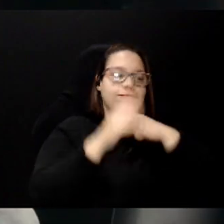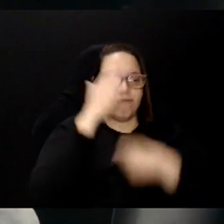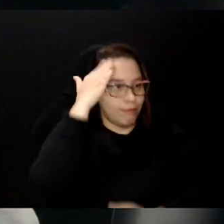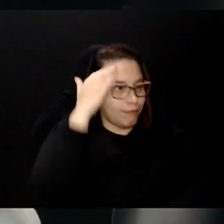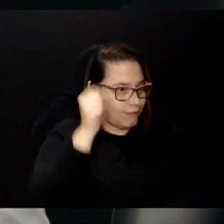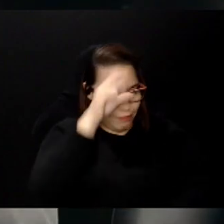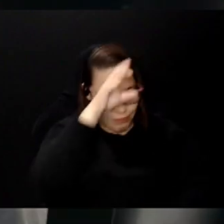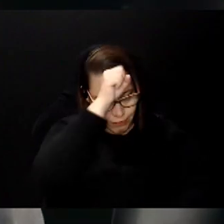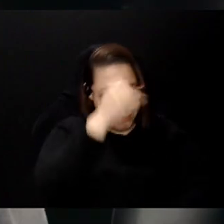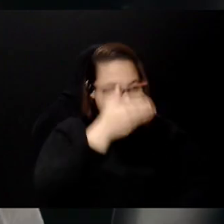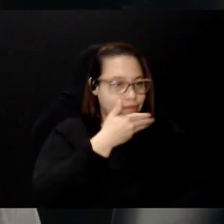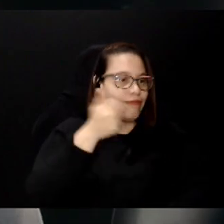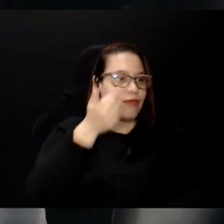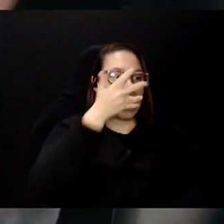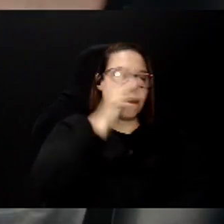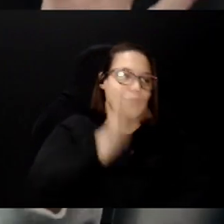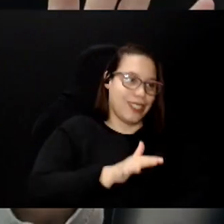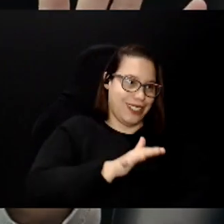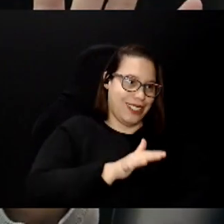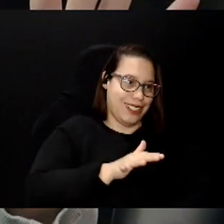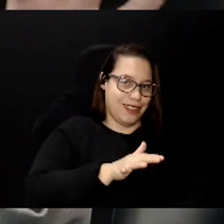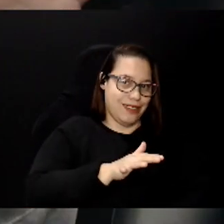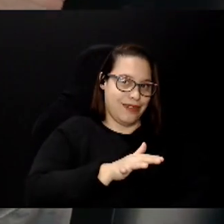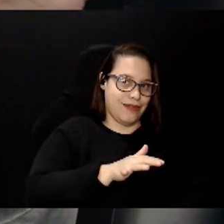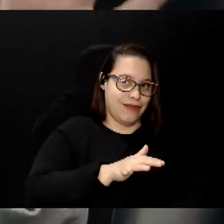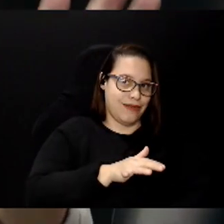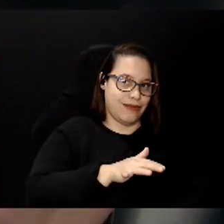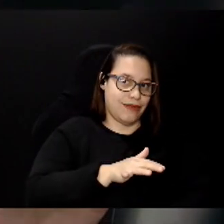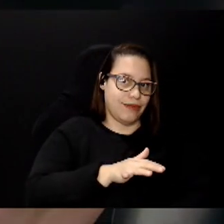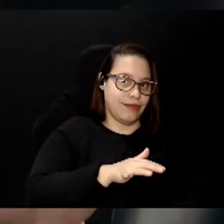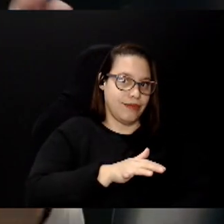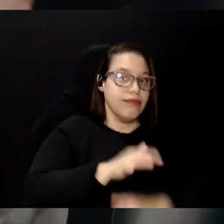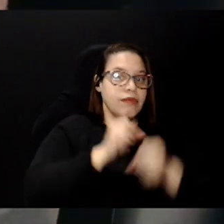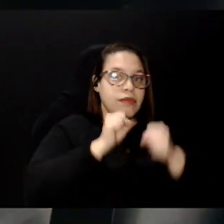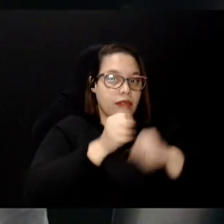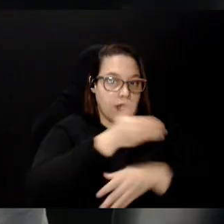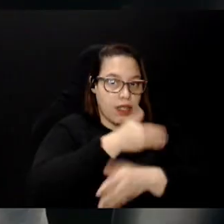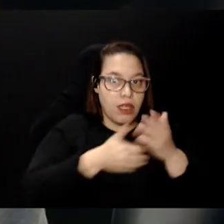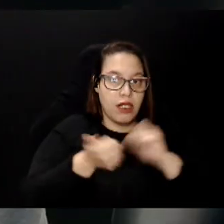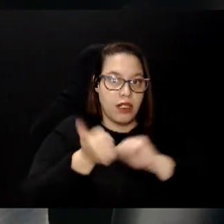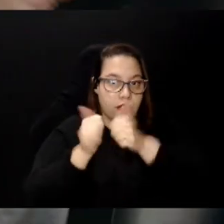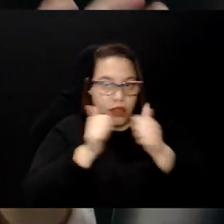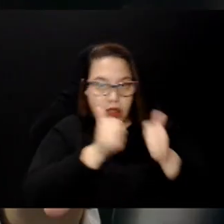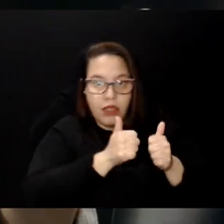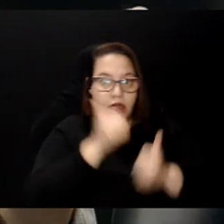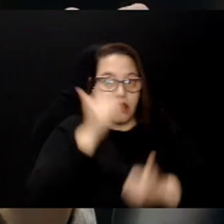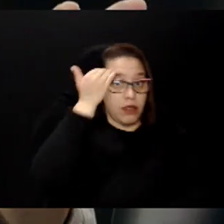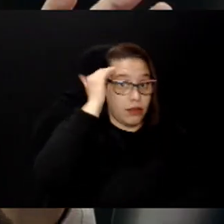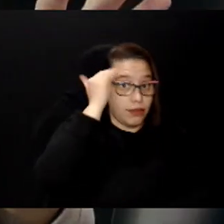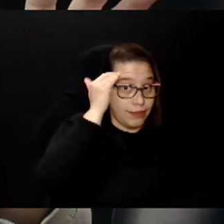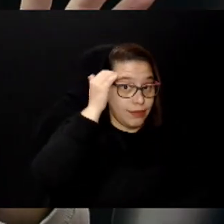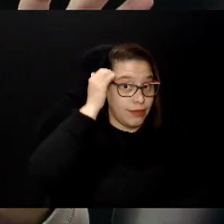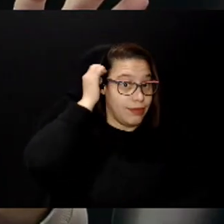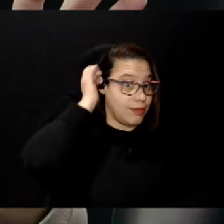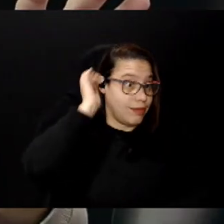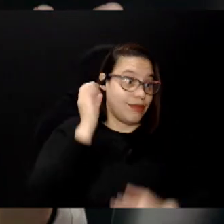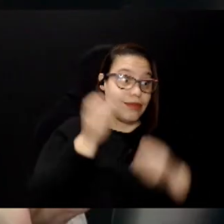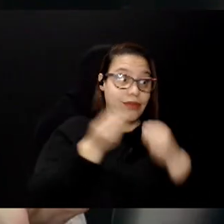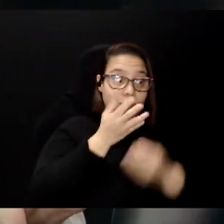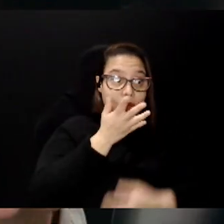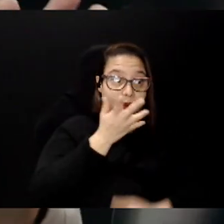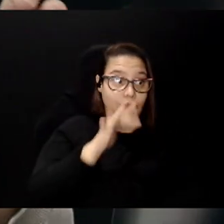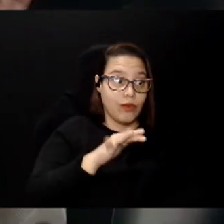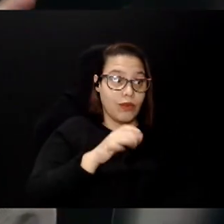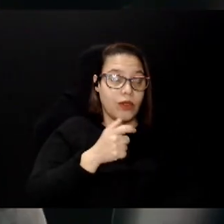criança. Criança, podemos traçar um paralelo para vocês me entenderem. como criança aprende um idioma, como